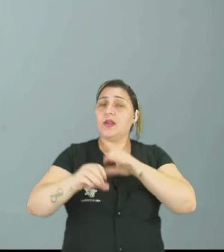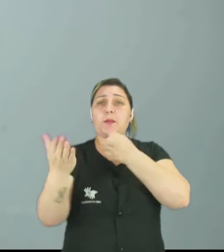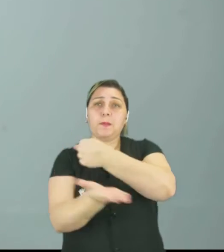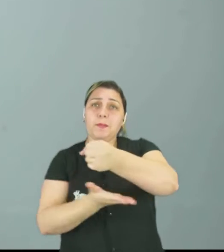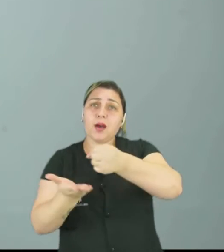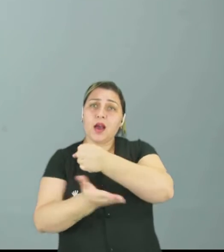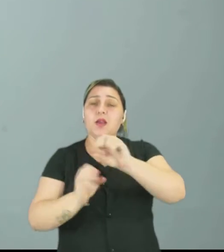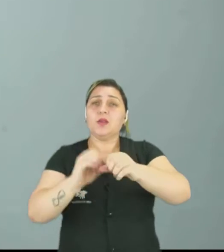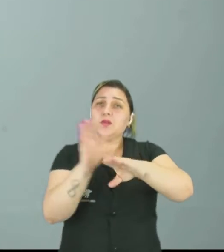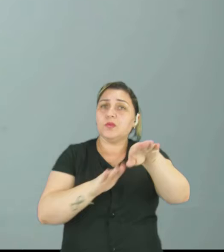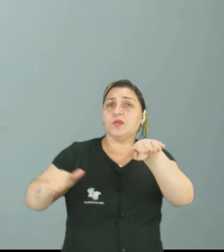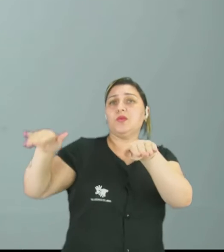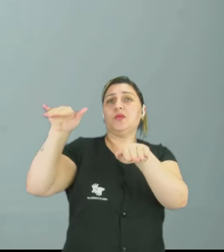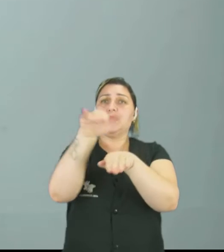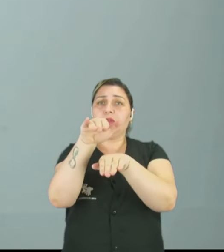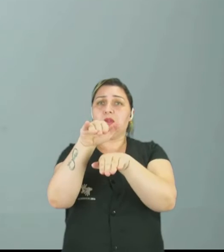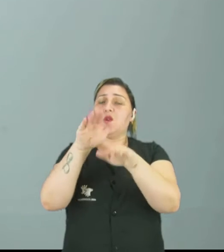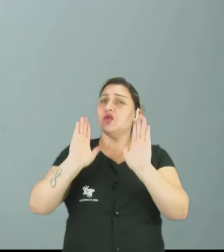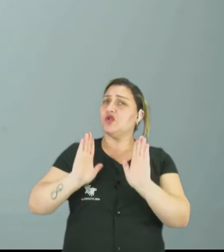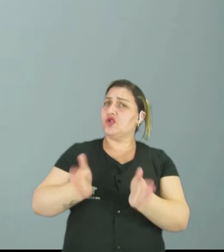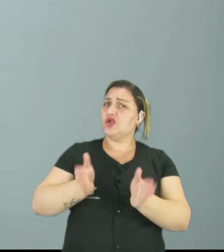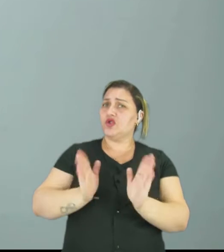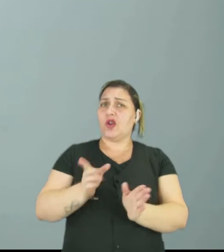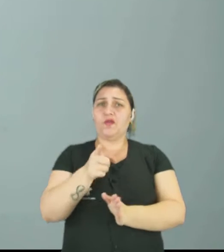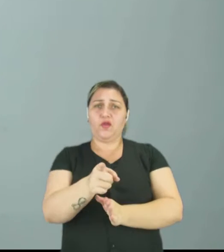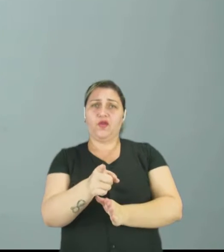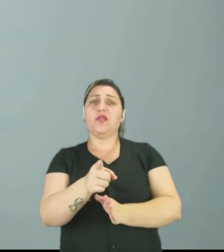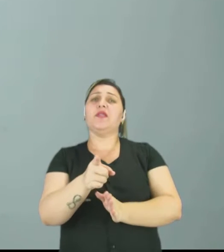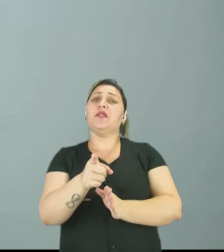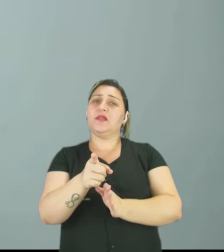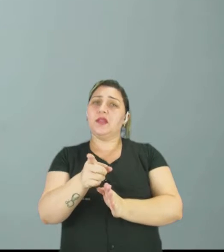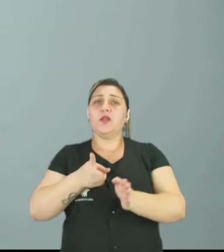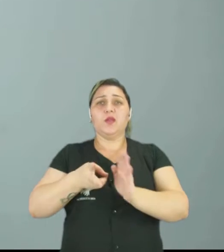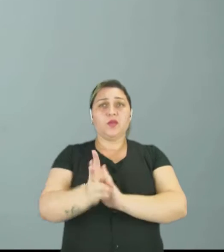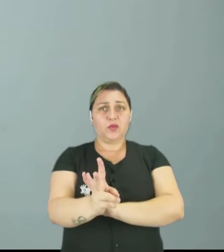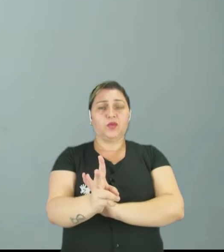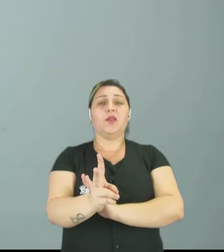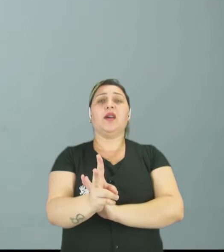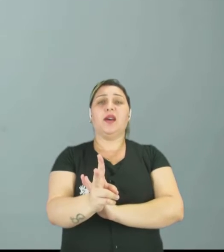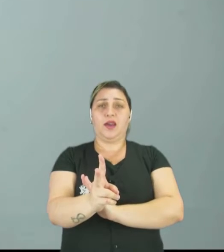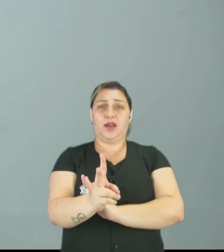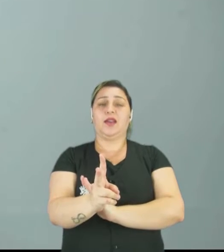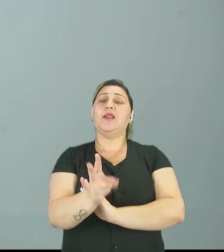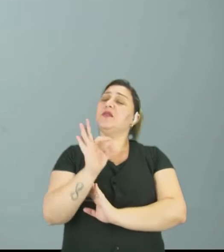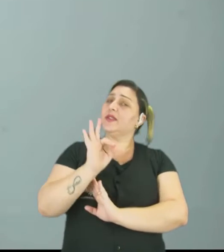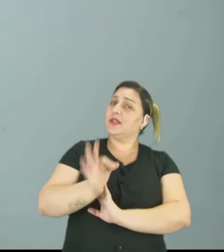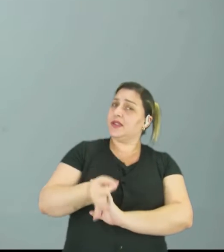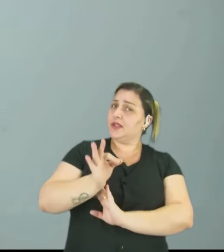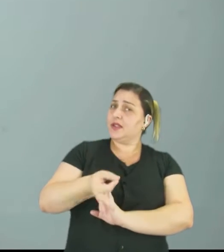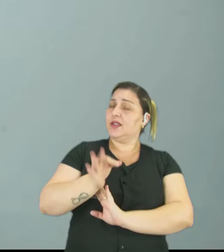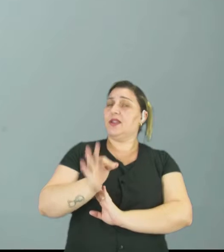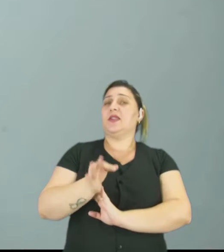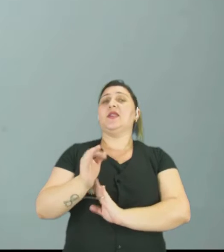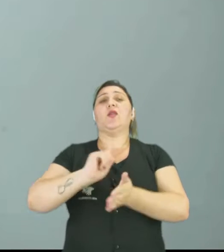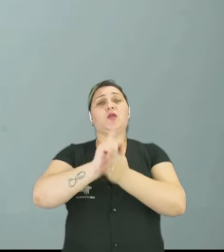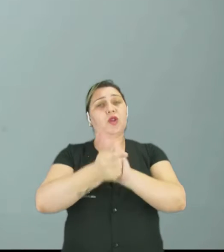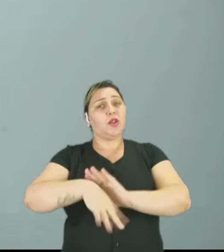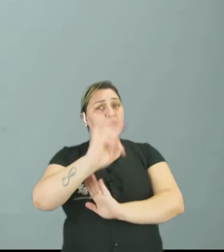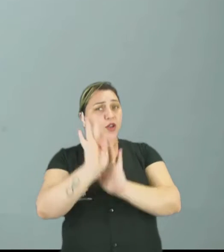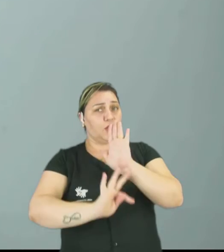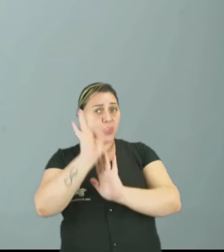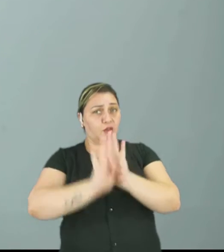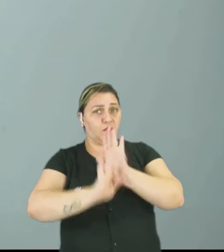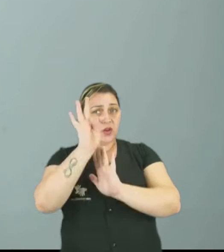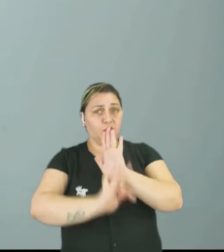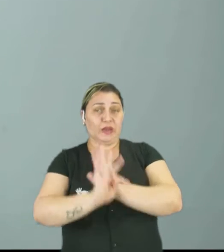de educação superior, tá? Que já vocês estarão lá. E com certeza um gênero textual